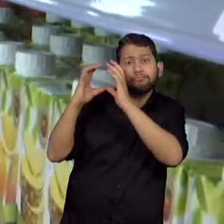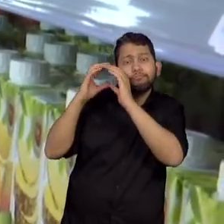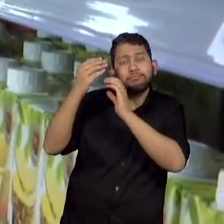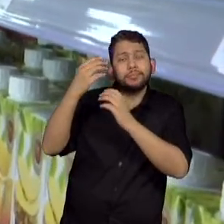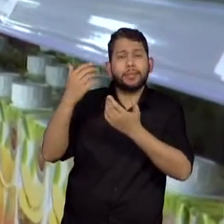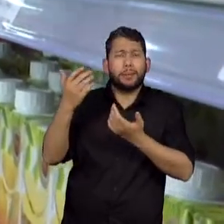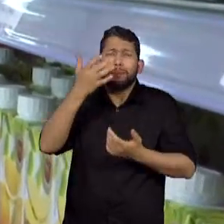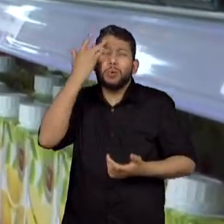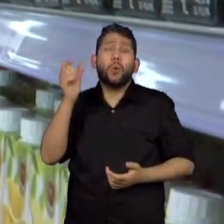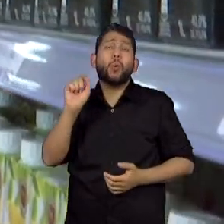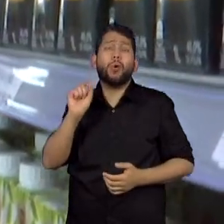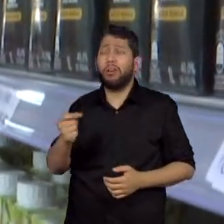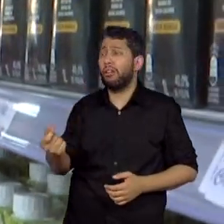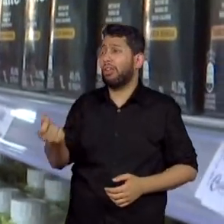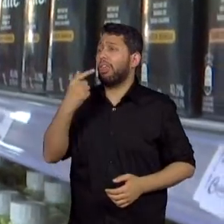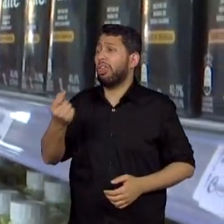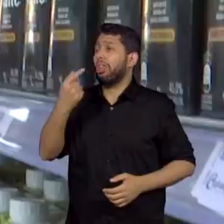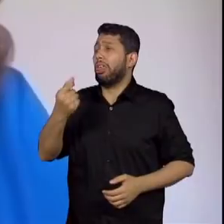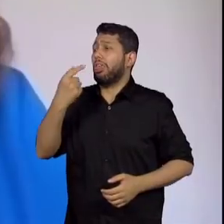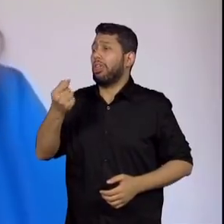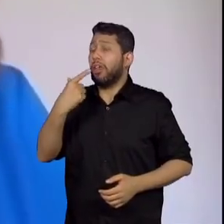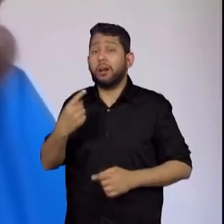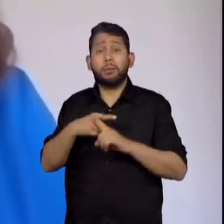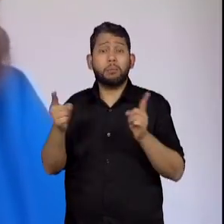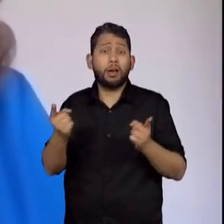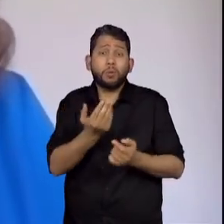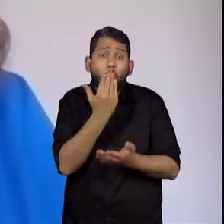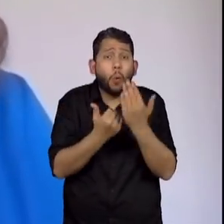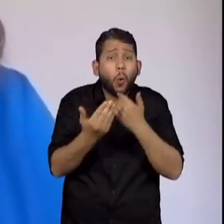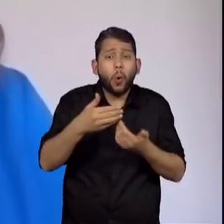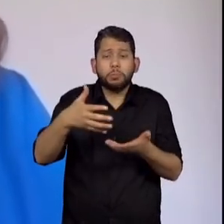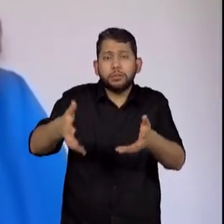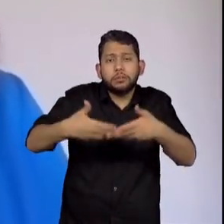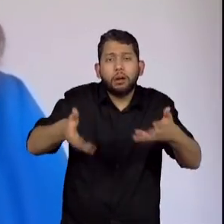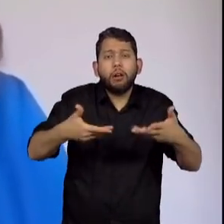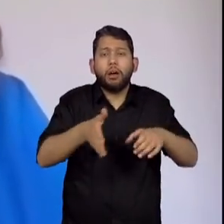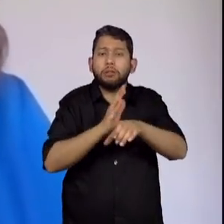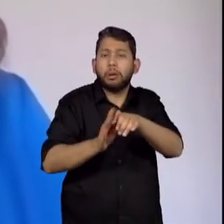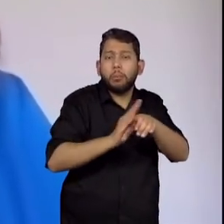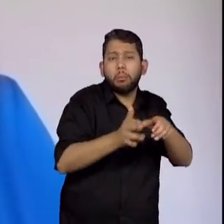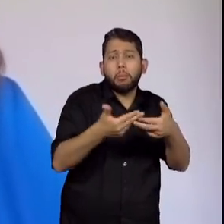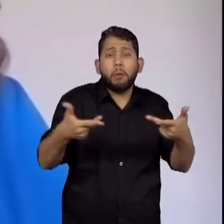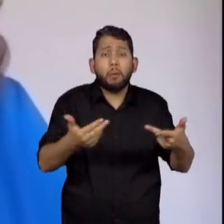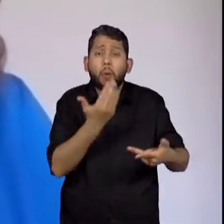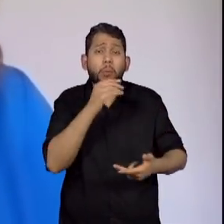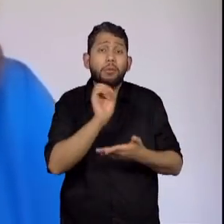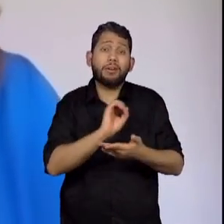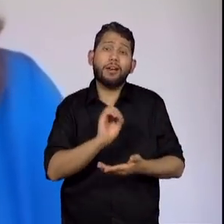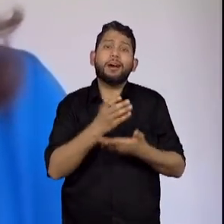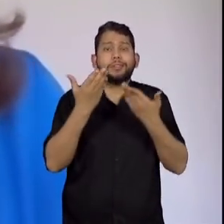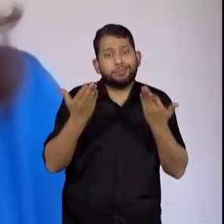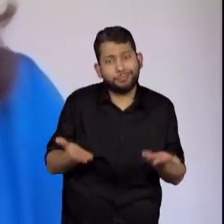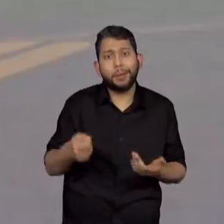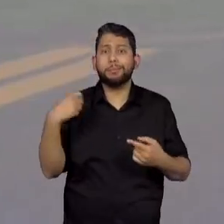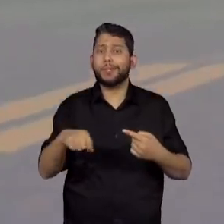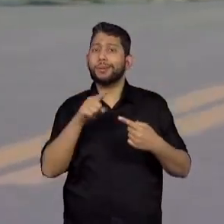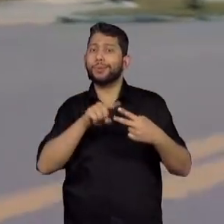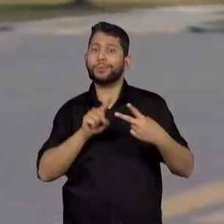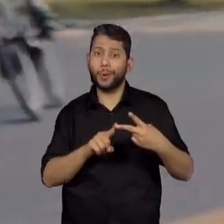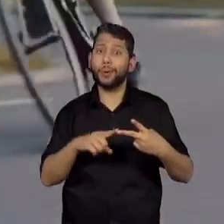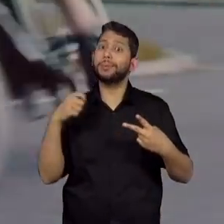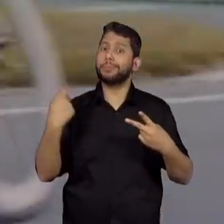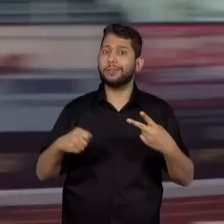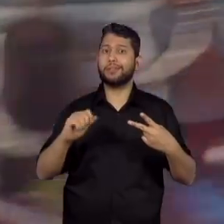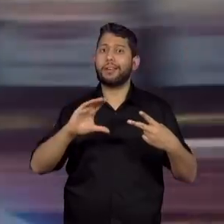de vitamina, mas tem uma alimentação péssima. Não come fruta, não come verdura, não come cálcio, né?